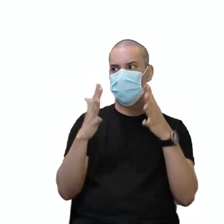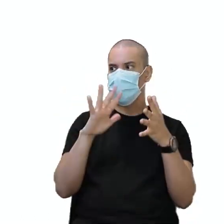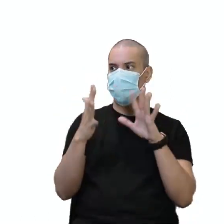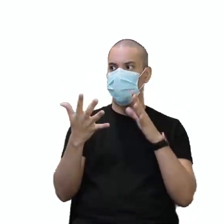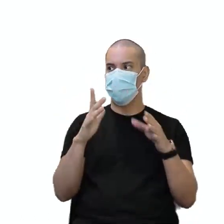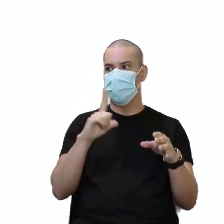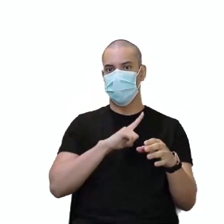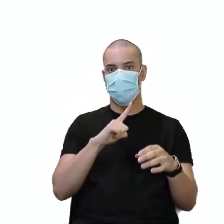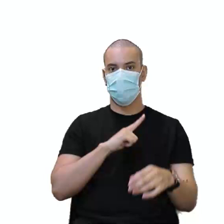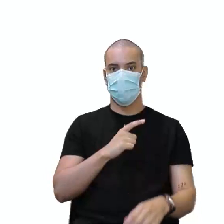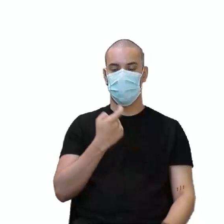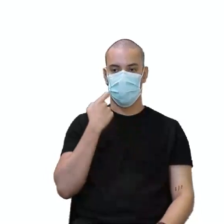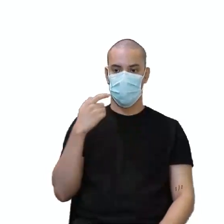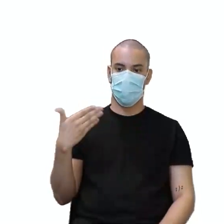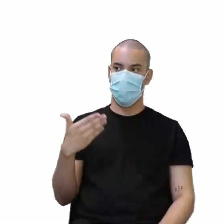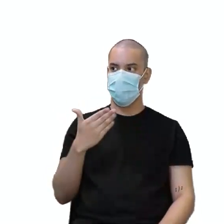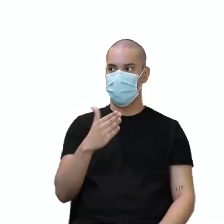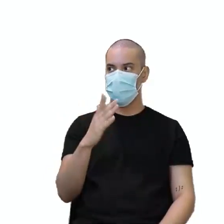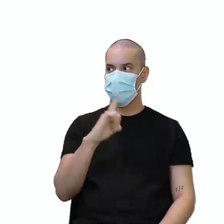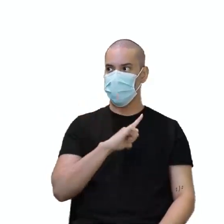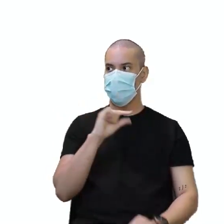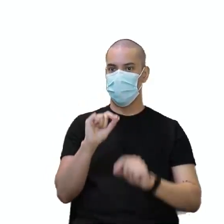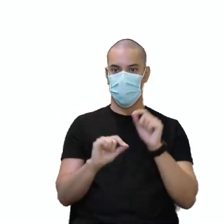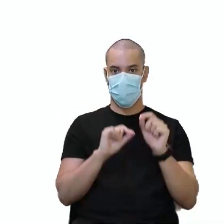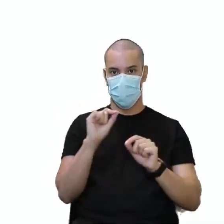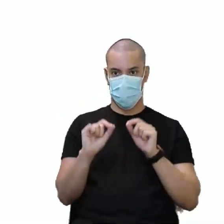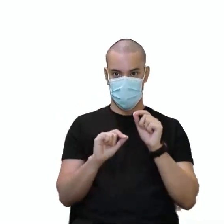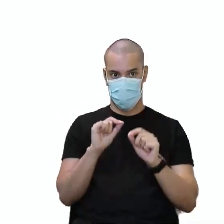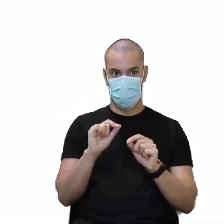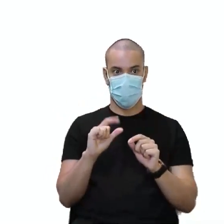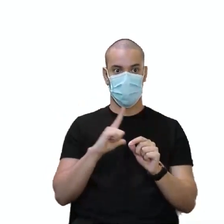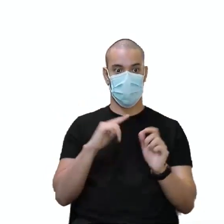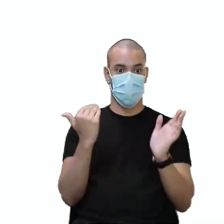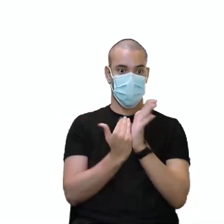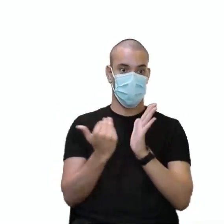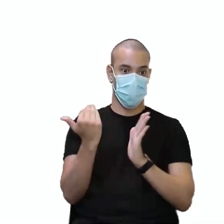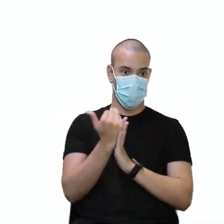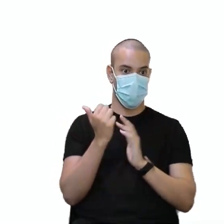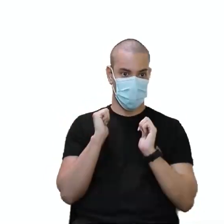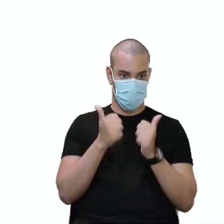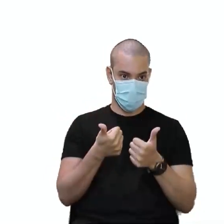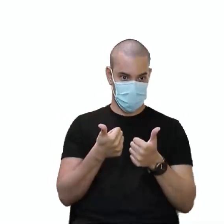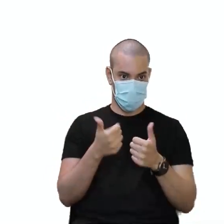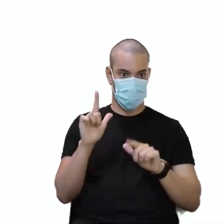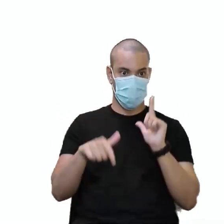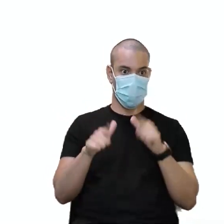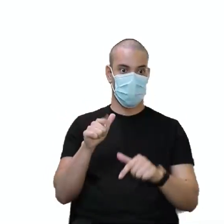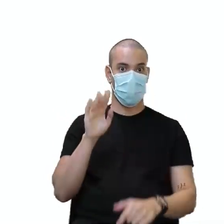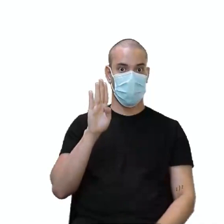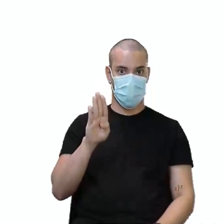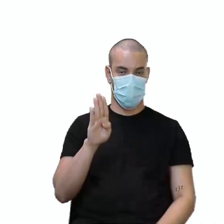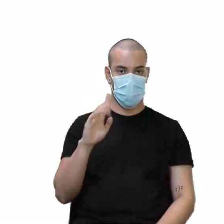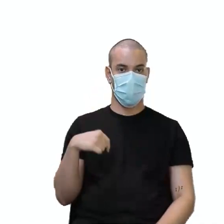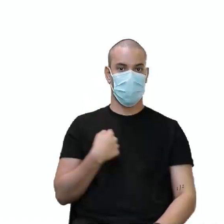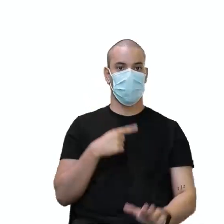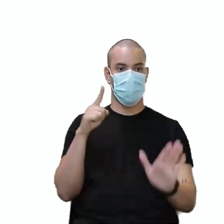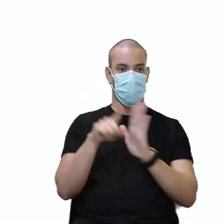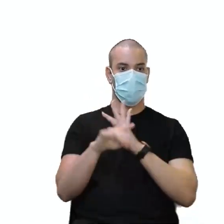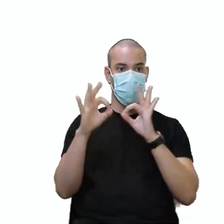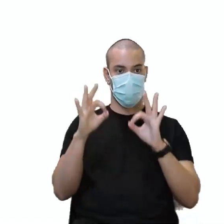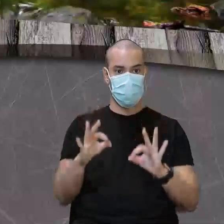alimentar desses peixinhos, você vai ter então esse aumento. Perfeito? Letra B é a nossa questão